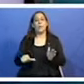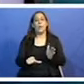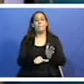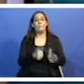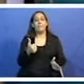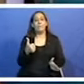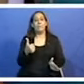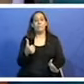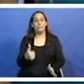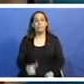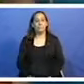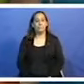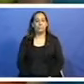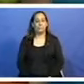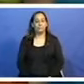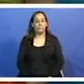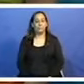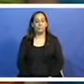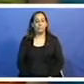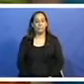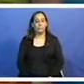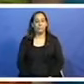terceiro quadrinho, 1.